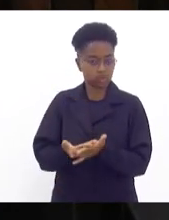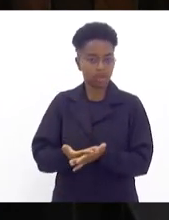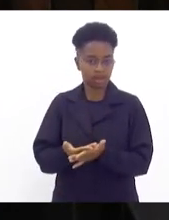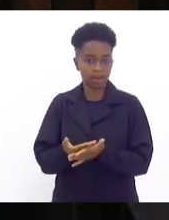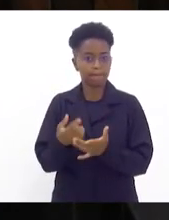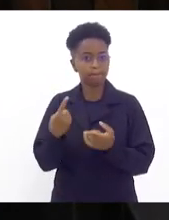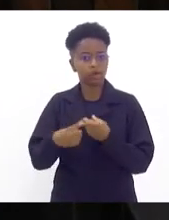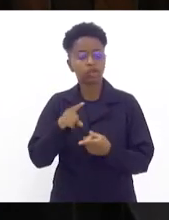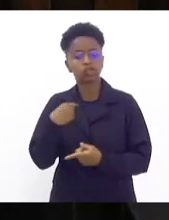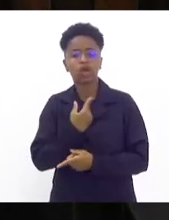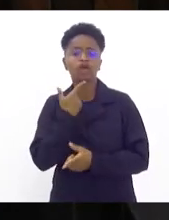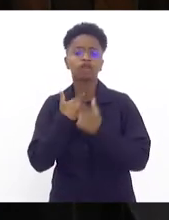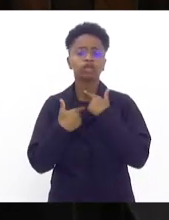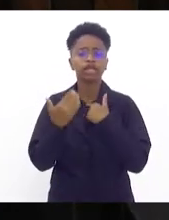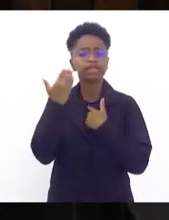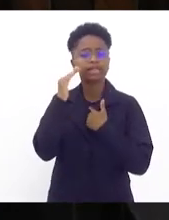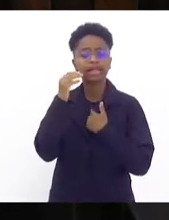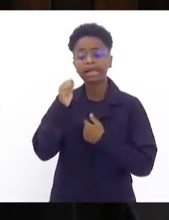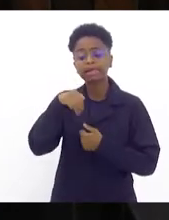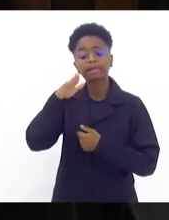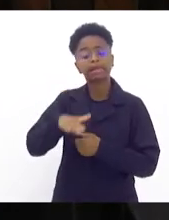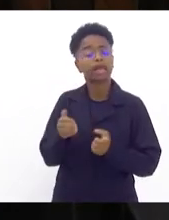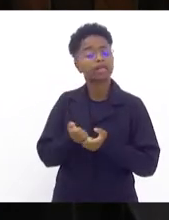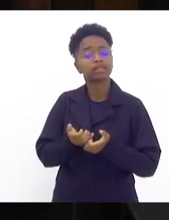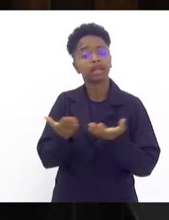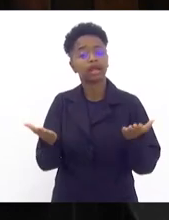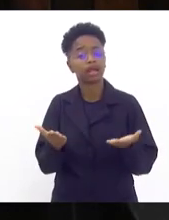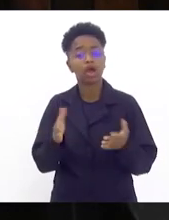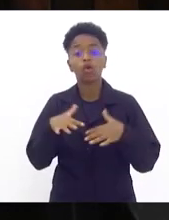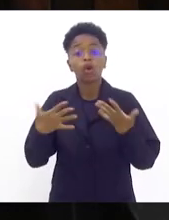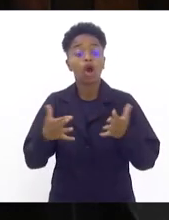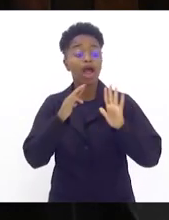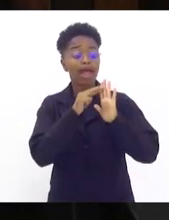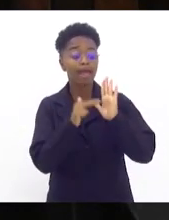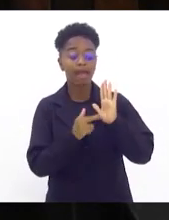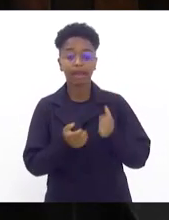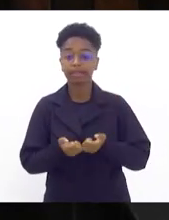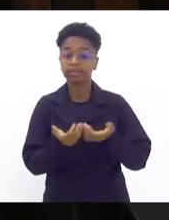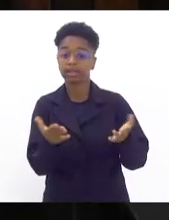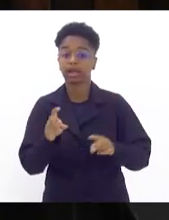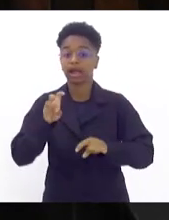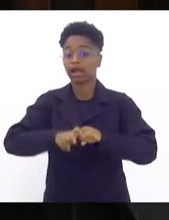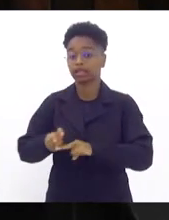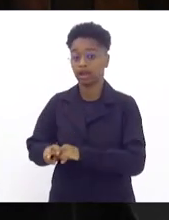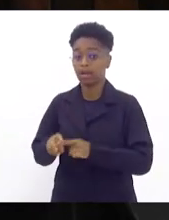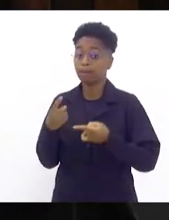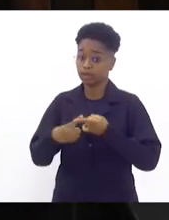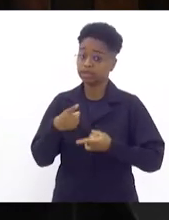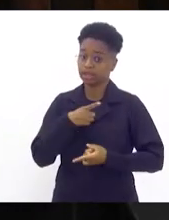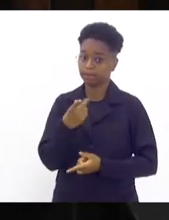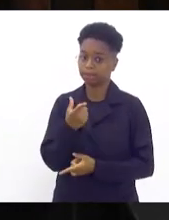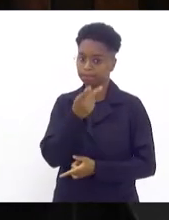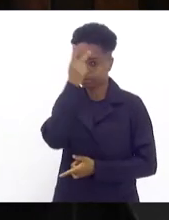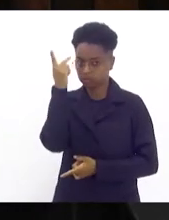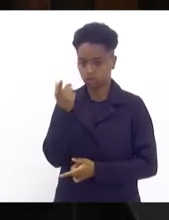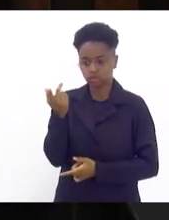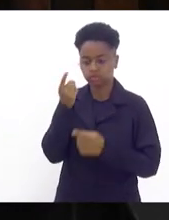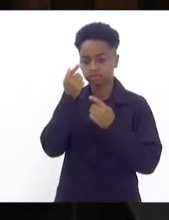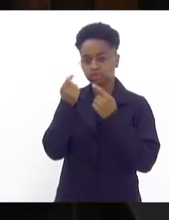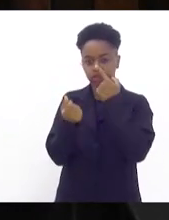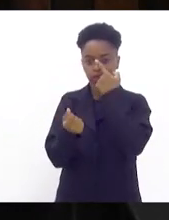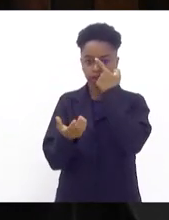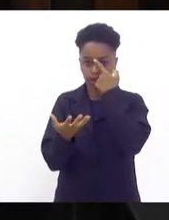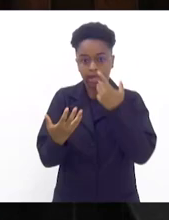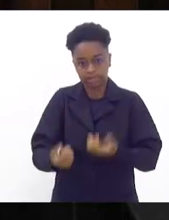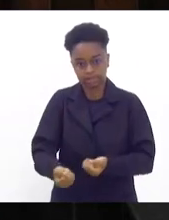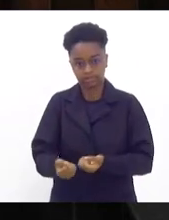gente quer entender quem distribui, qual o critério de distribuição dessas cadeiras cativas, porque tem alguém lucrando com isso, deputada Lucinha. Pode me dar uma parte?